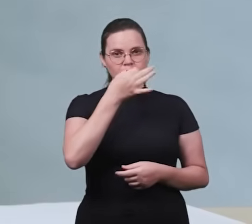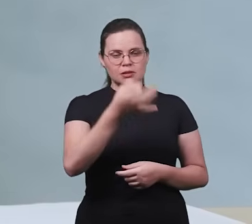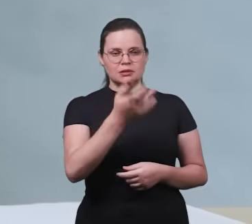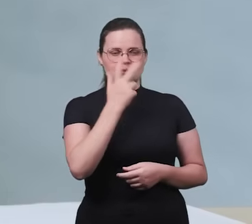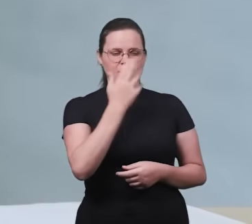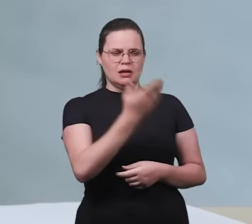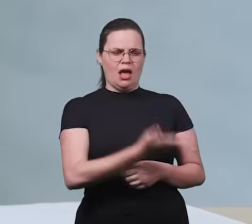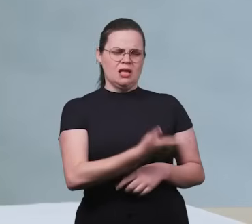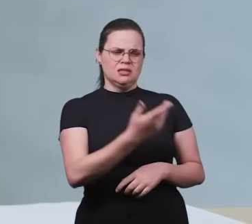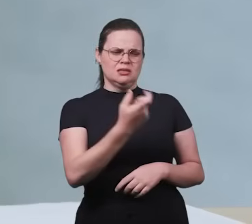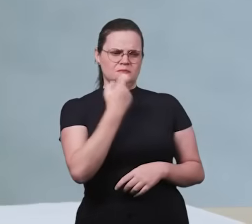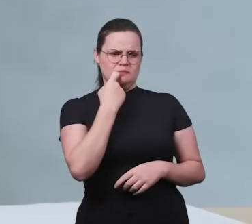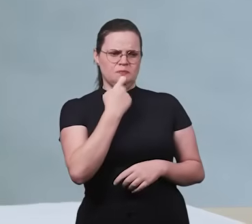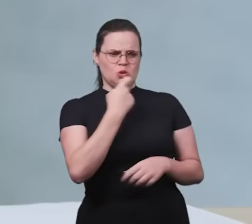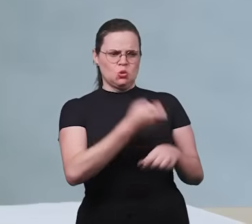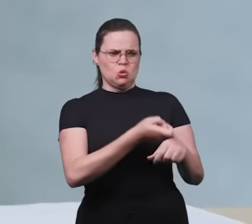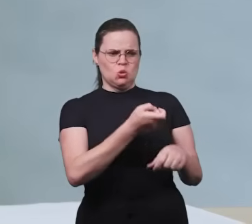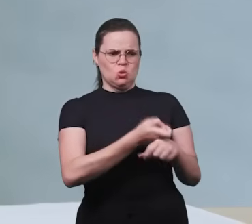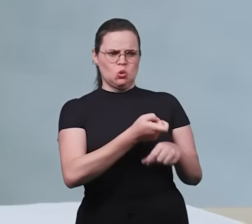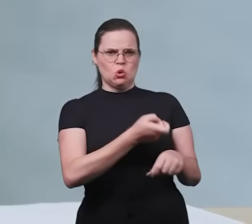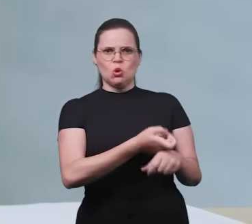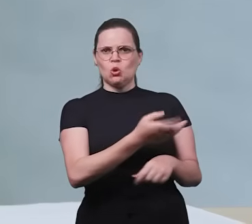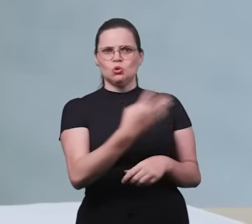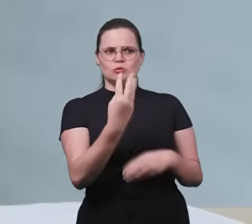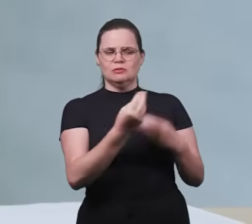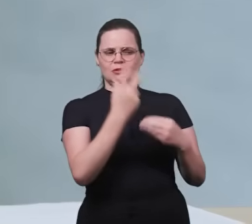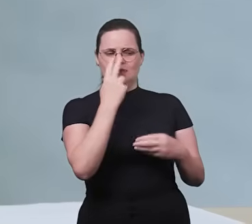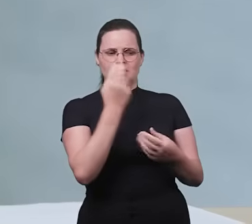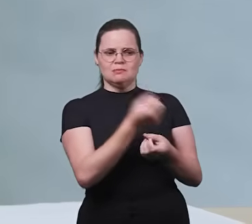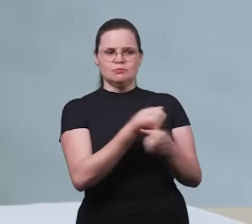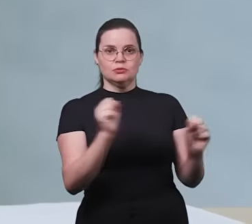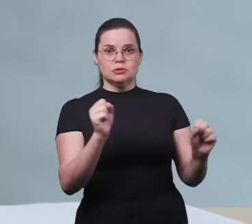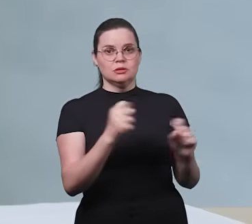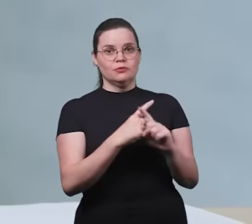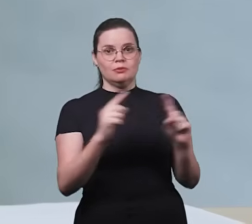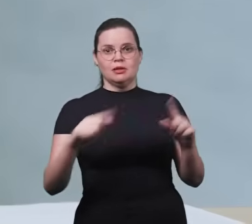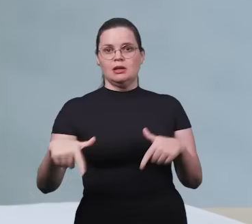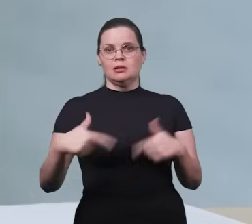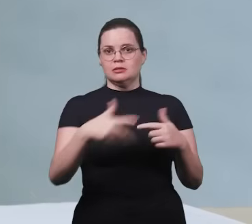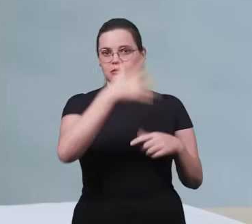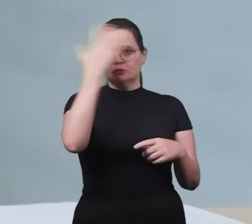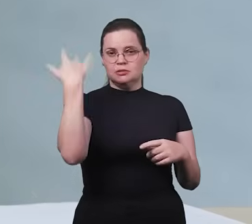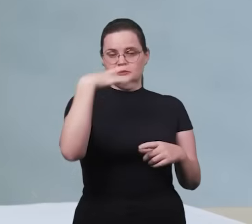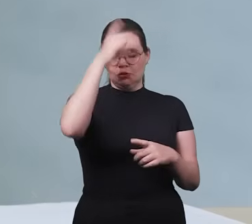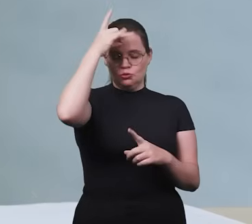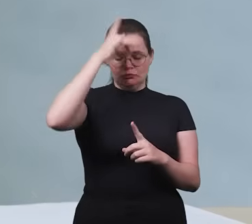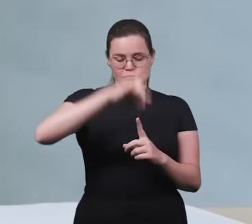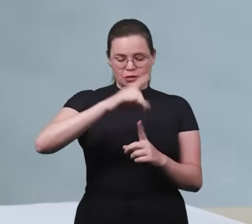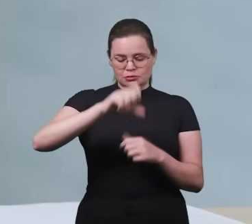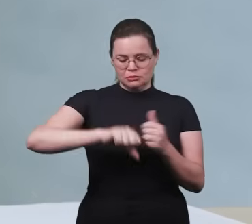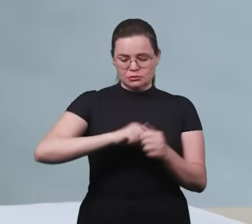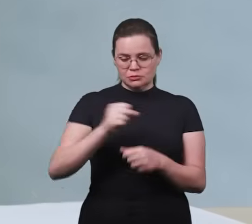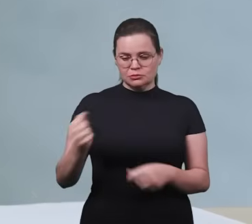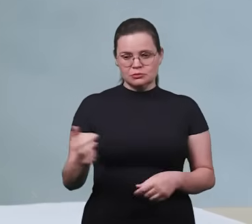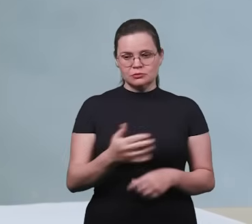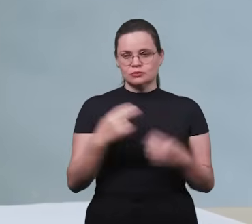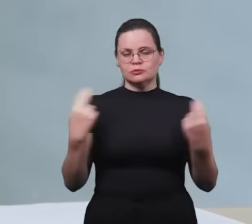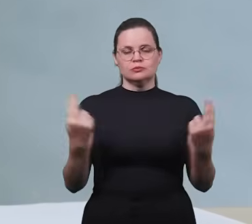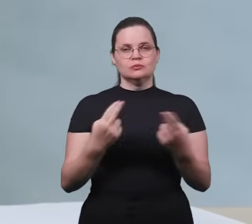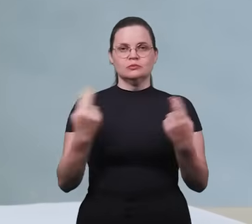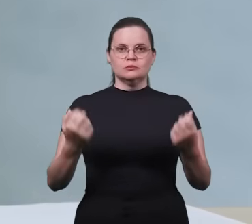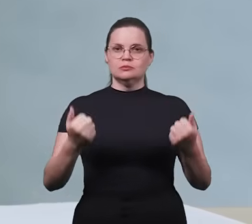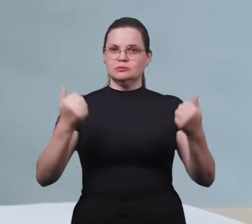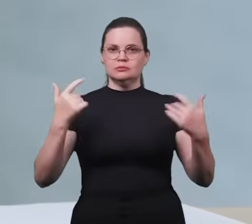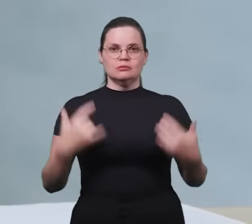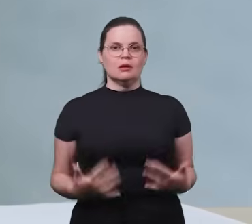transformação. Mas aquilo que o Espírito Santo faz é inexplicável, né? Ele quebra de fato